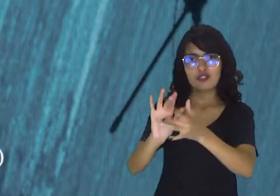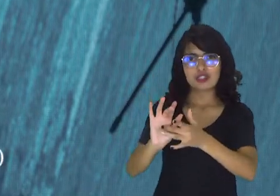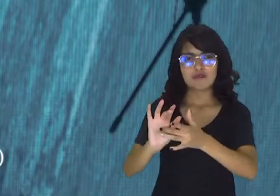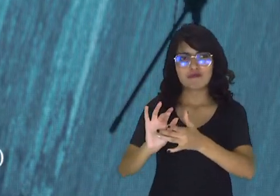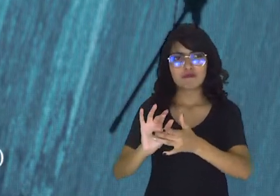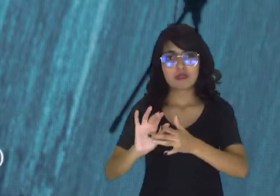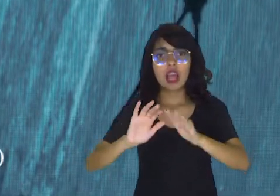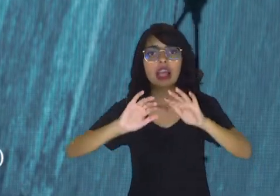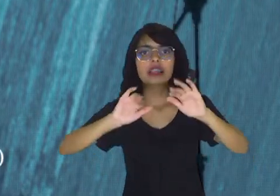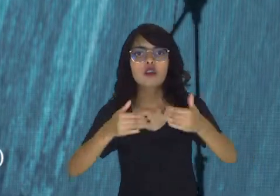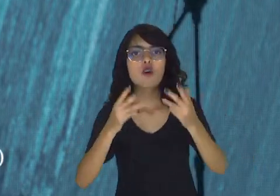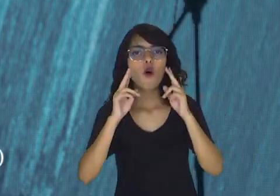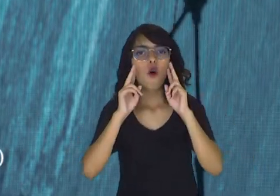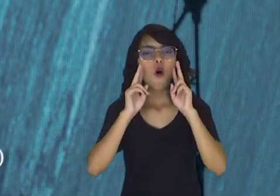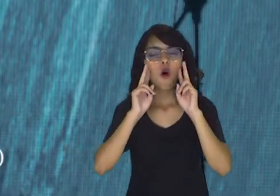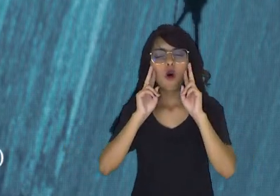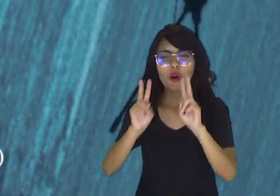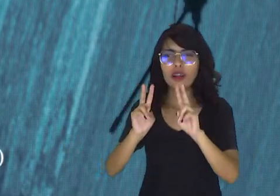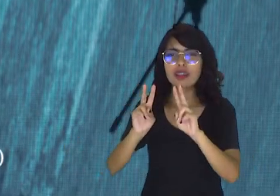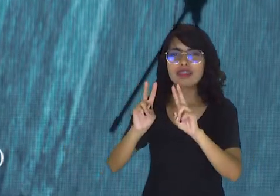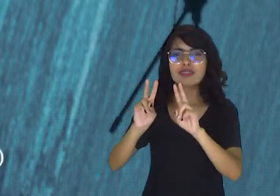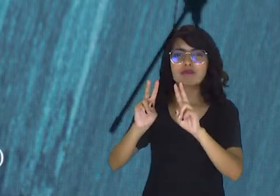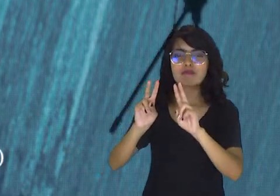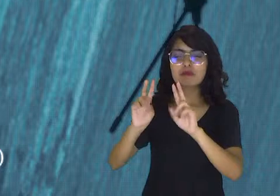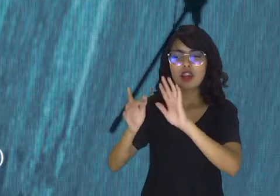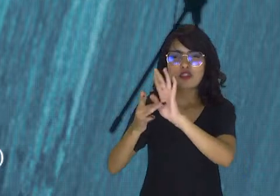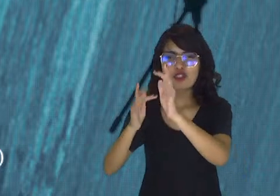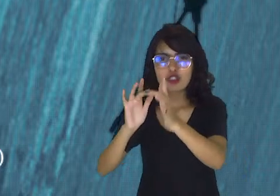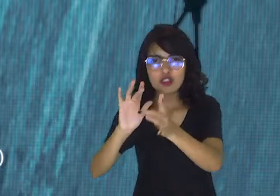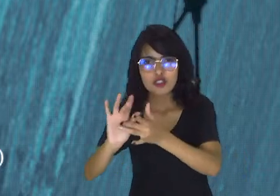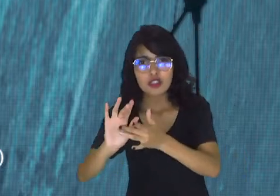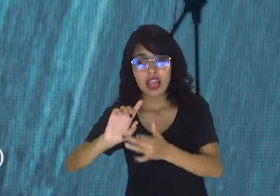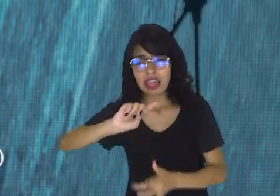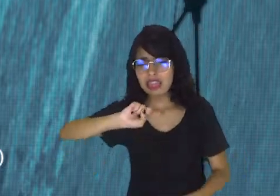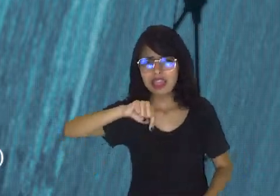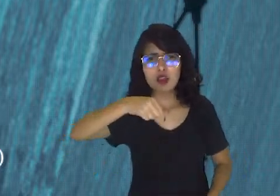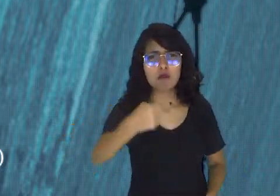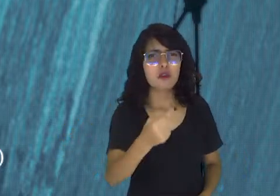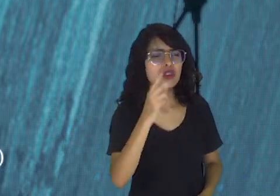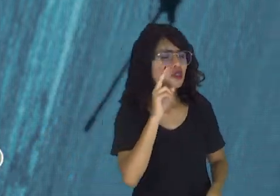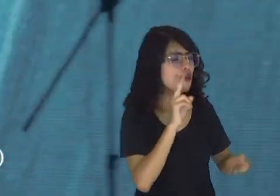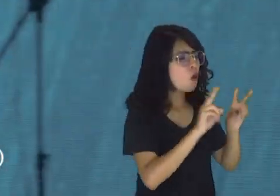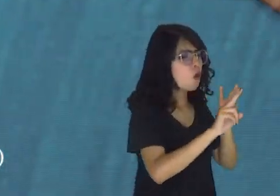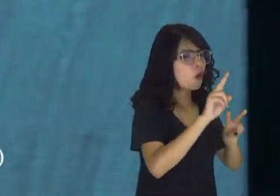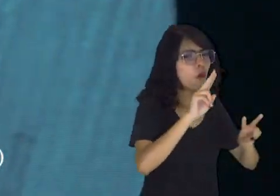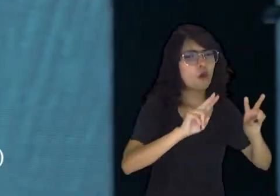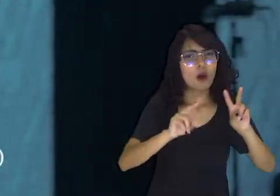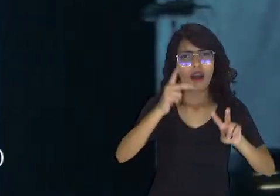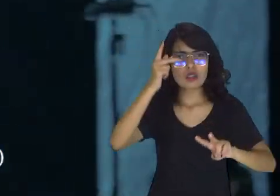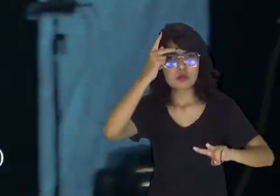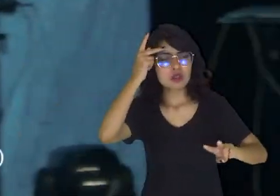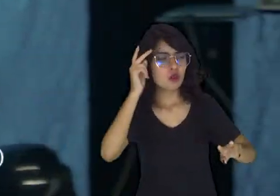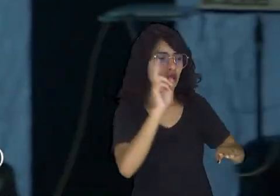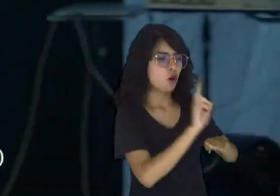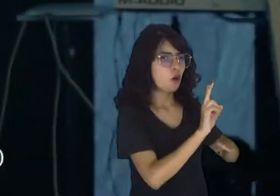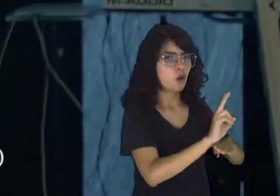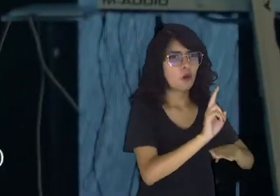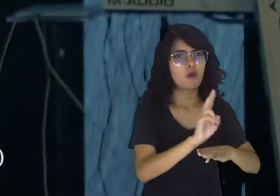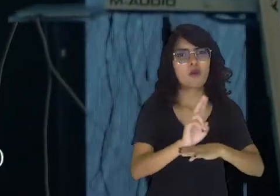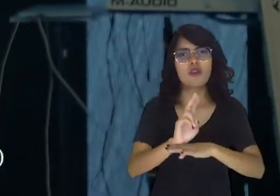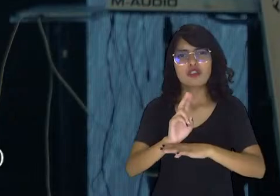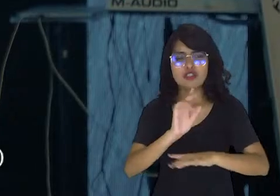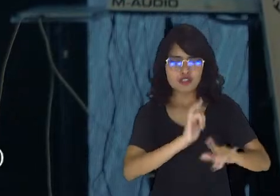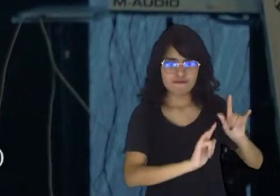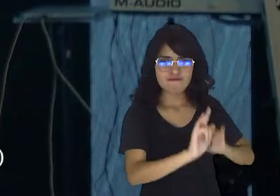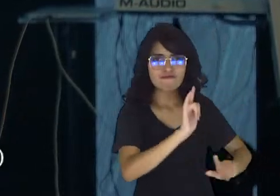nada sem estar olhando para Jesus. Porque você pode olhar para qualquer coisa, se você não estiver